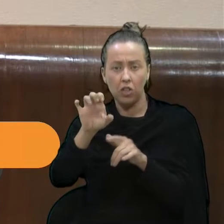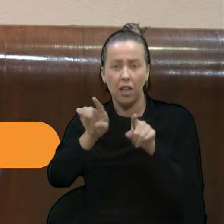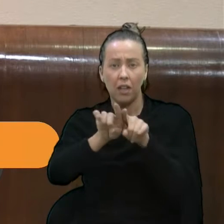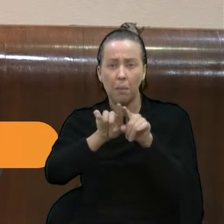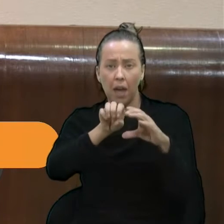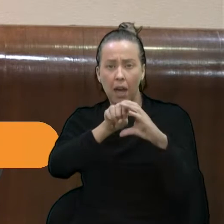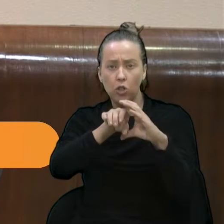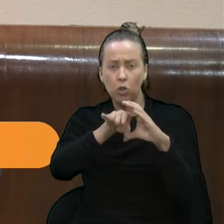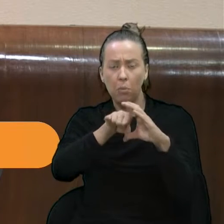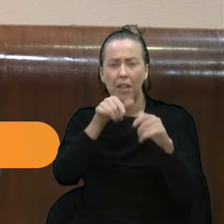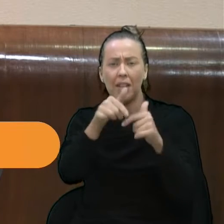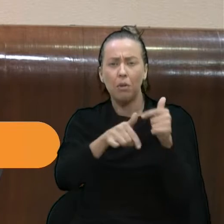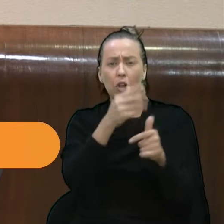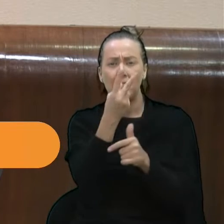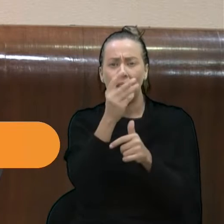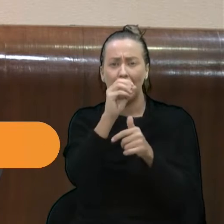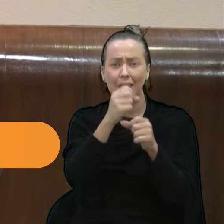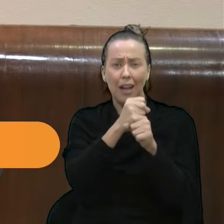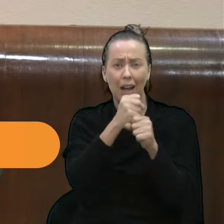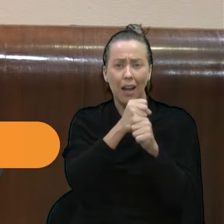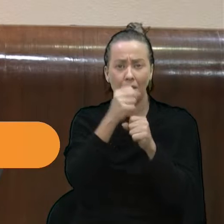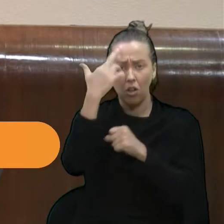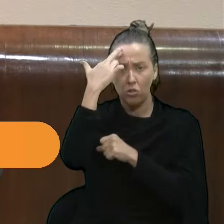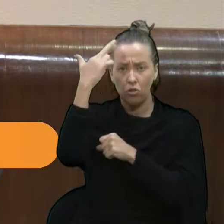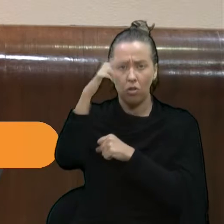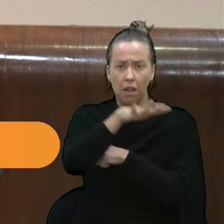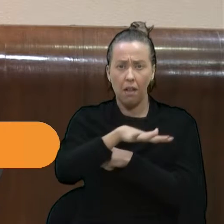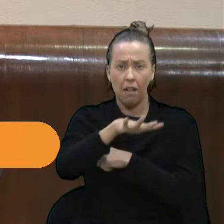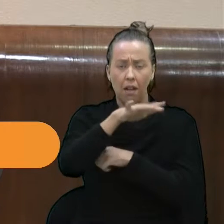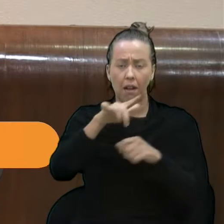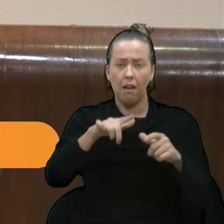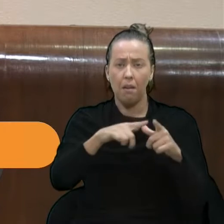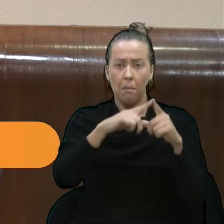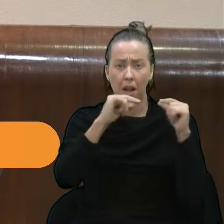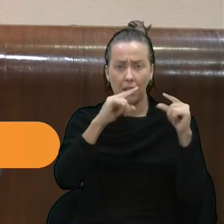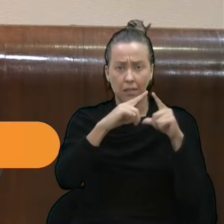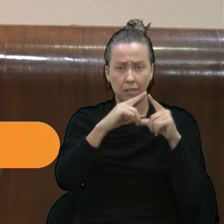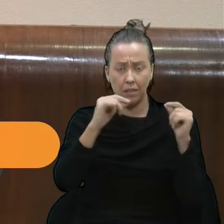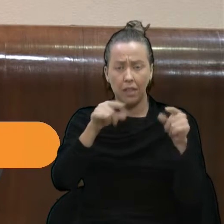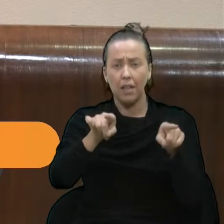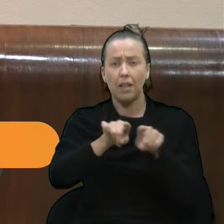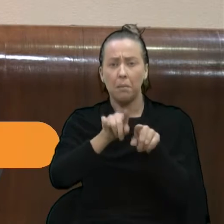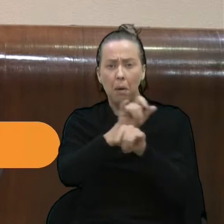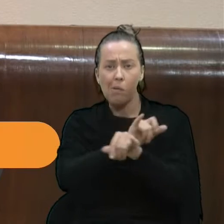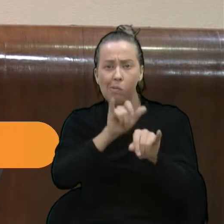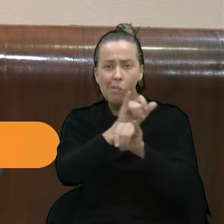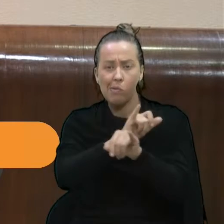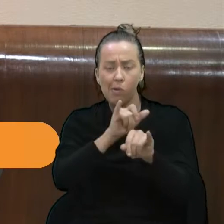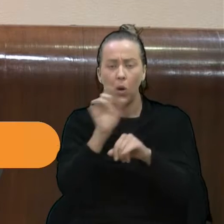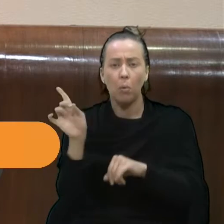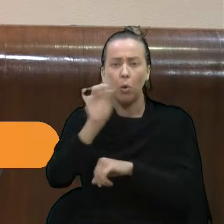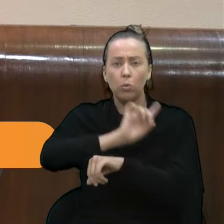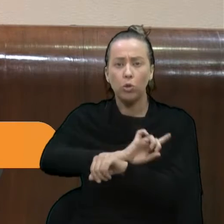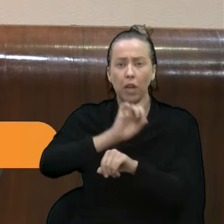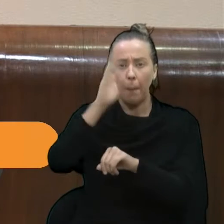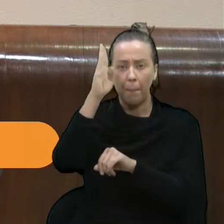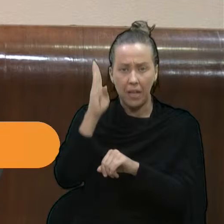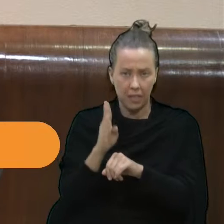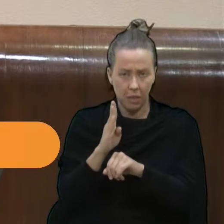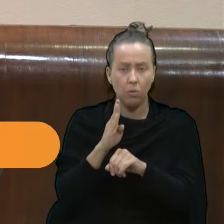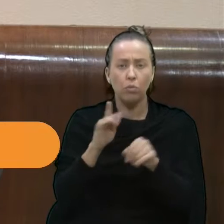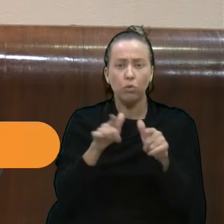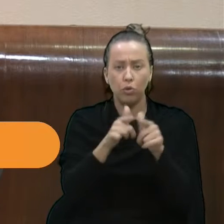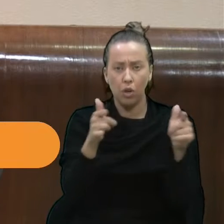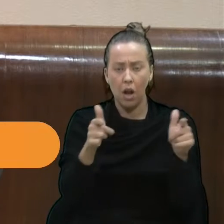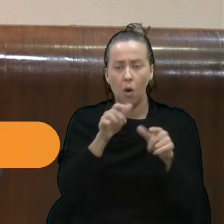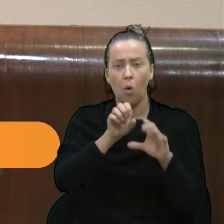onde trabalhou por mais de 30 anos, foi diretor de jornalismo em Brasília. Foi comentarista político do Bom Dia Brasil, Jornal